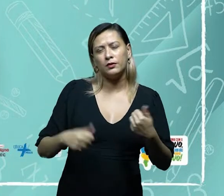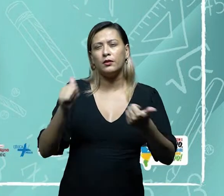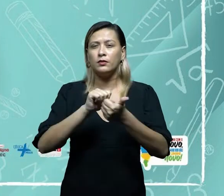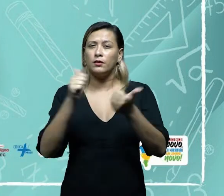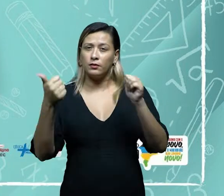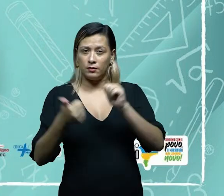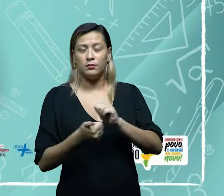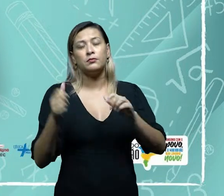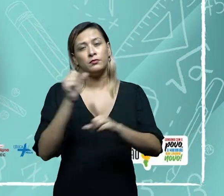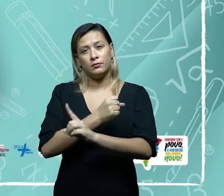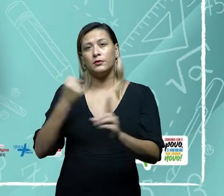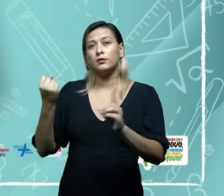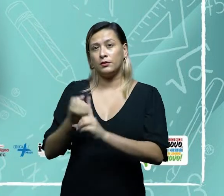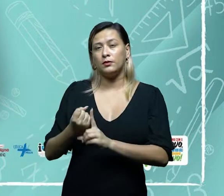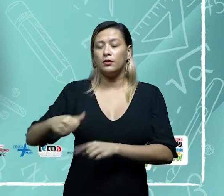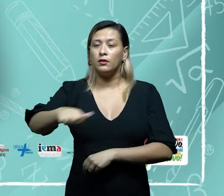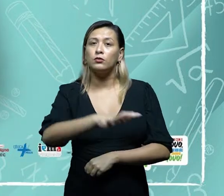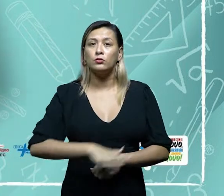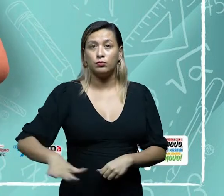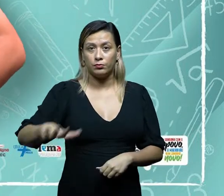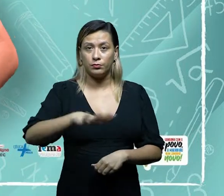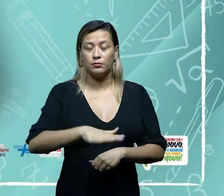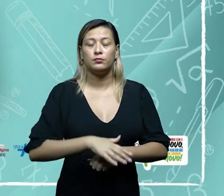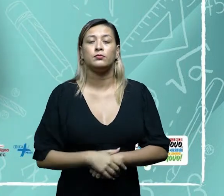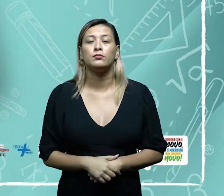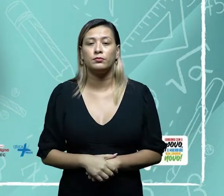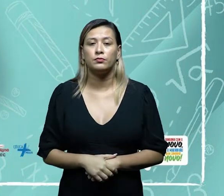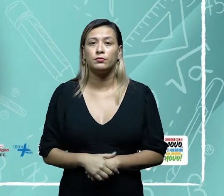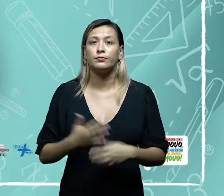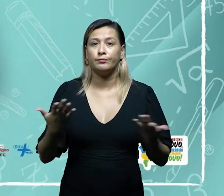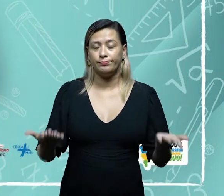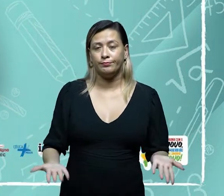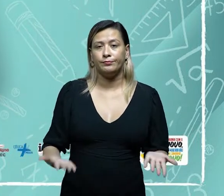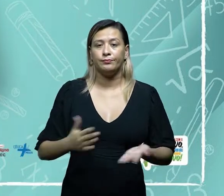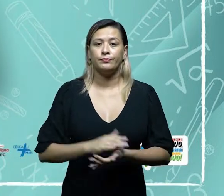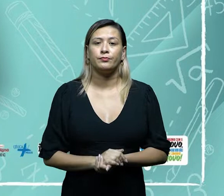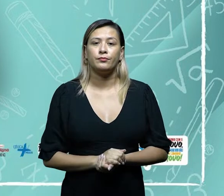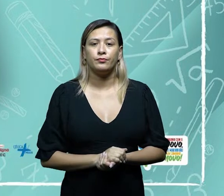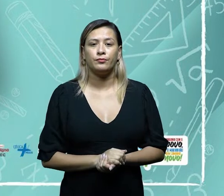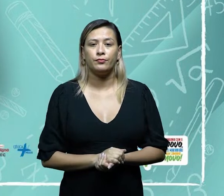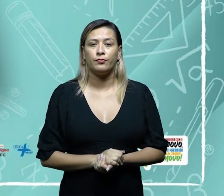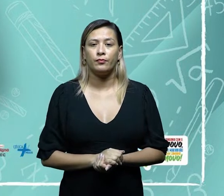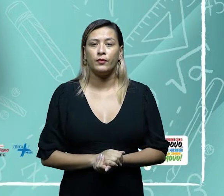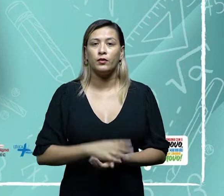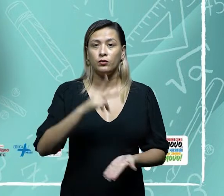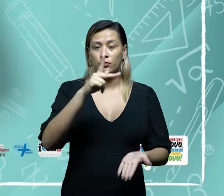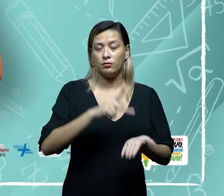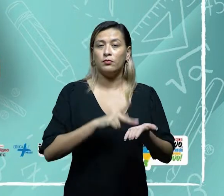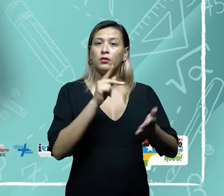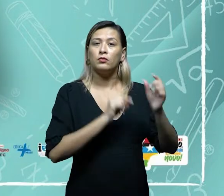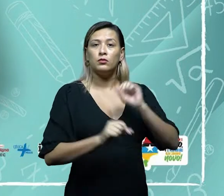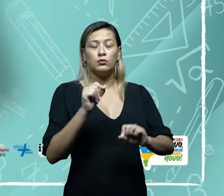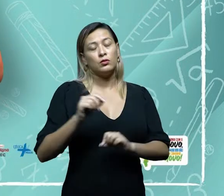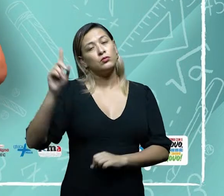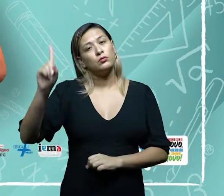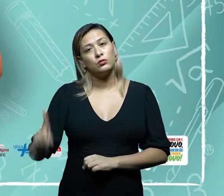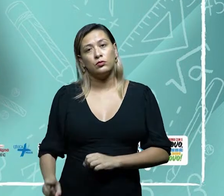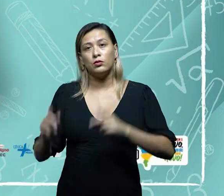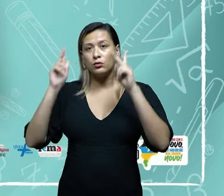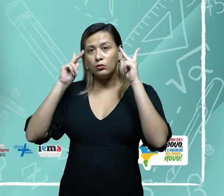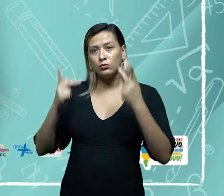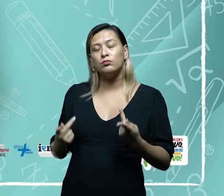adaptação daquela sociedade, daquele ambiente. Então, a gente pode de fato dizer que os direitos humanos, eles